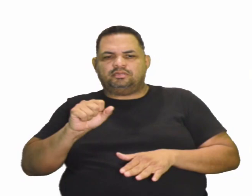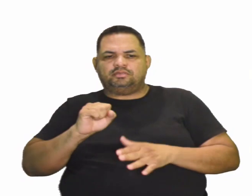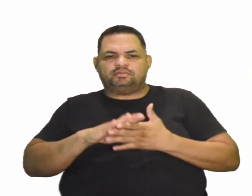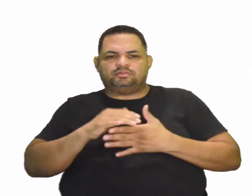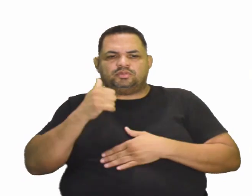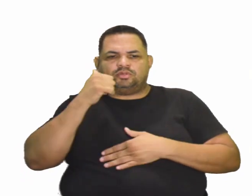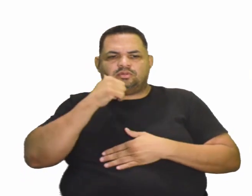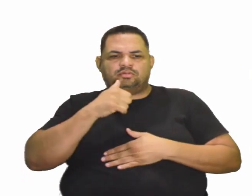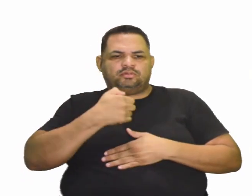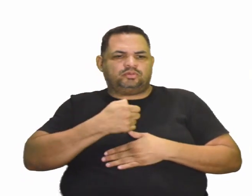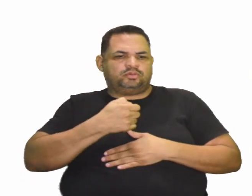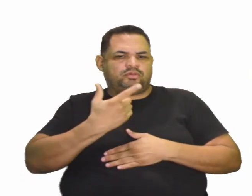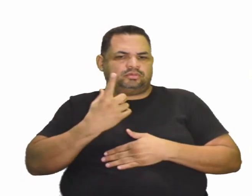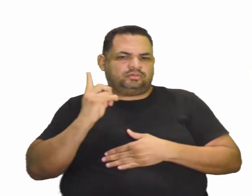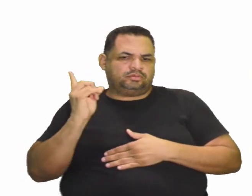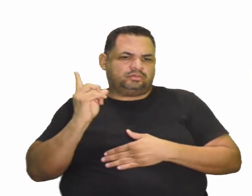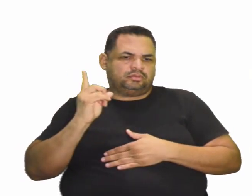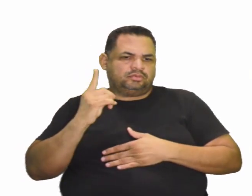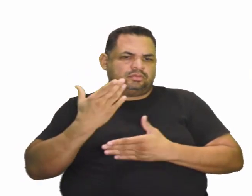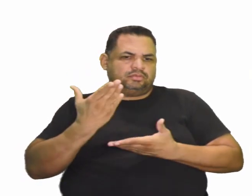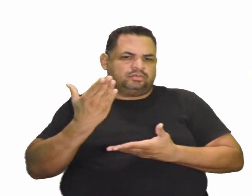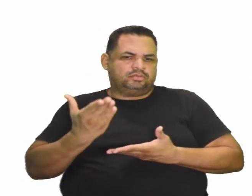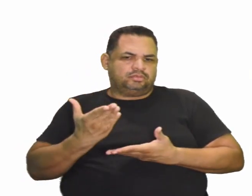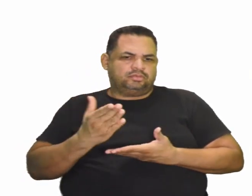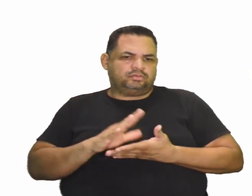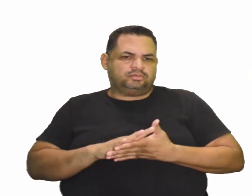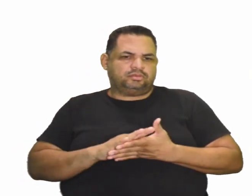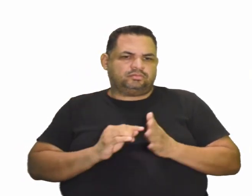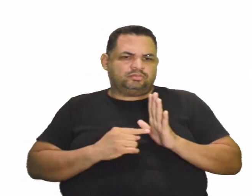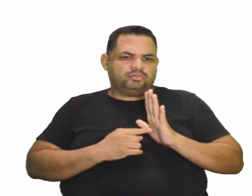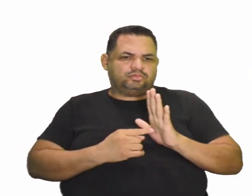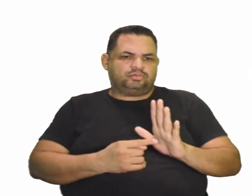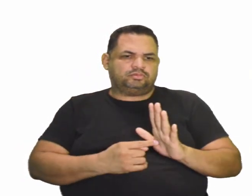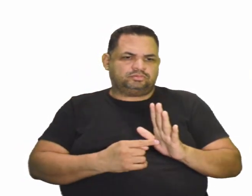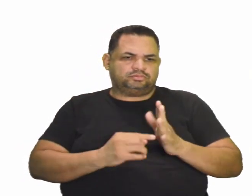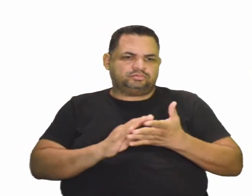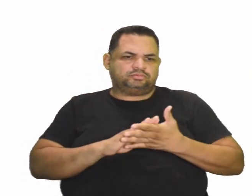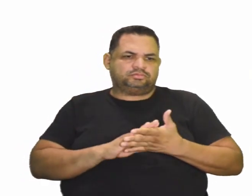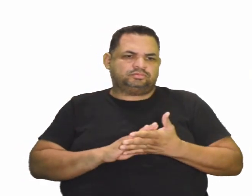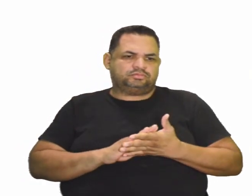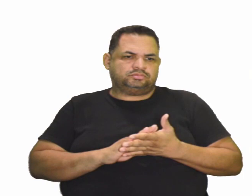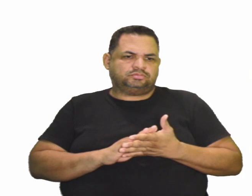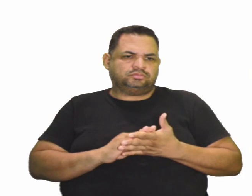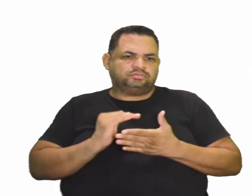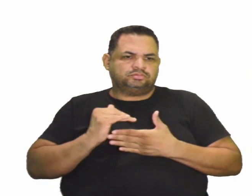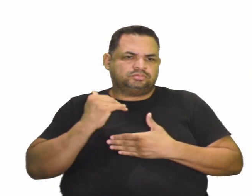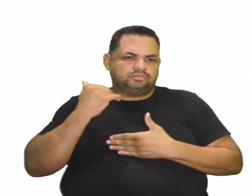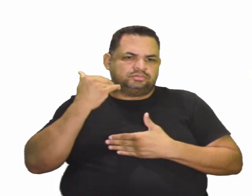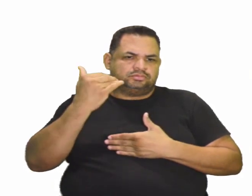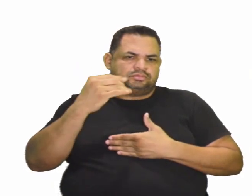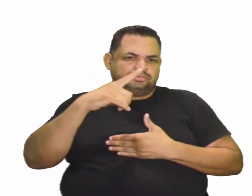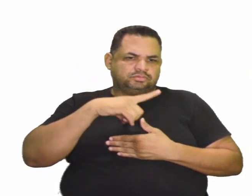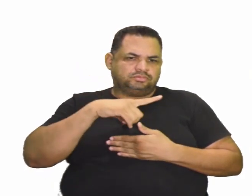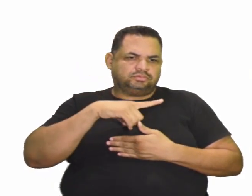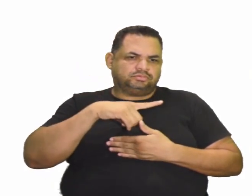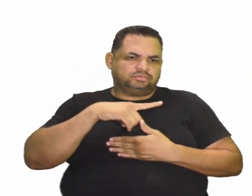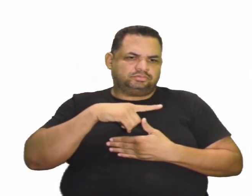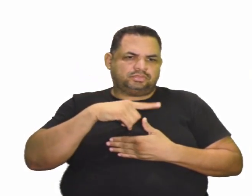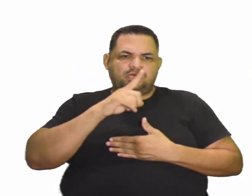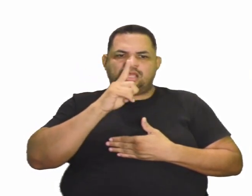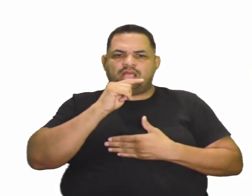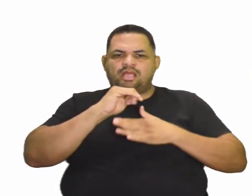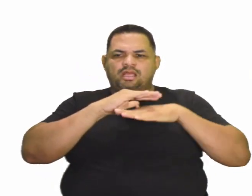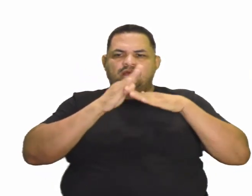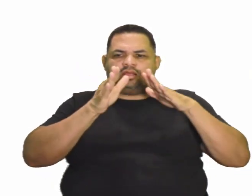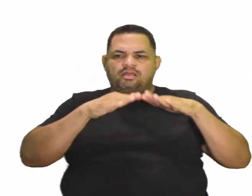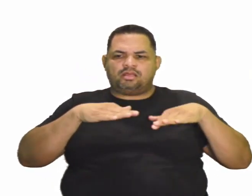que também busca até esconder aí a nudez. Nós observamos que ao fundo tem o mar, temos